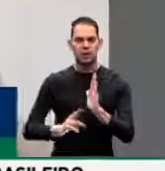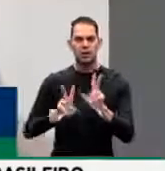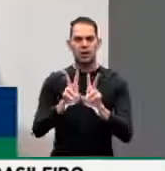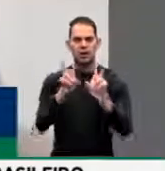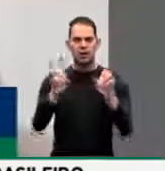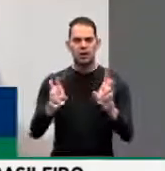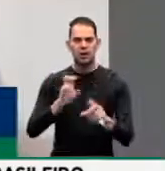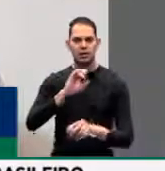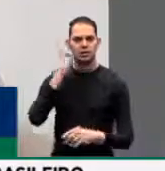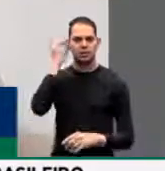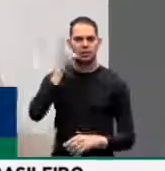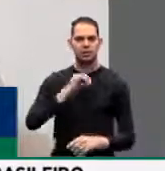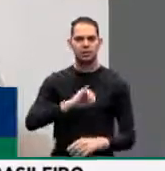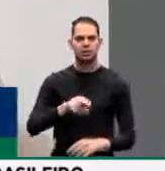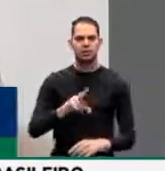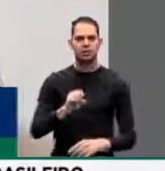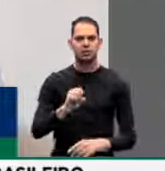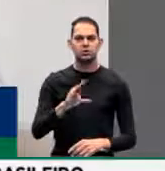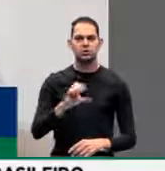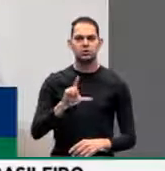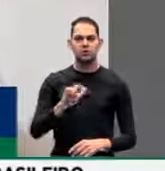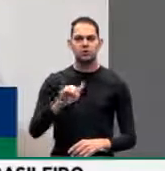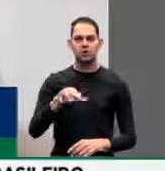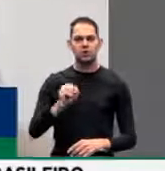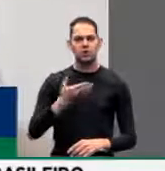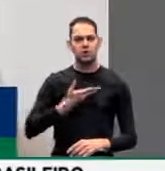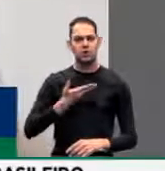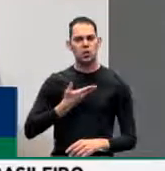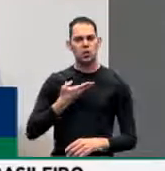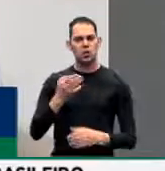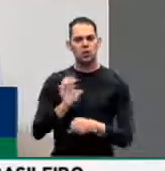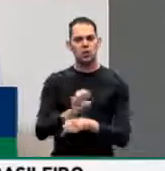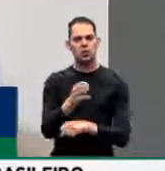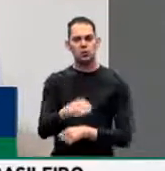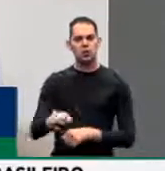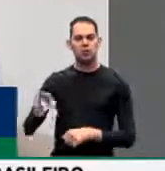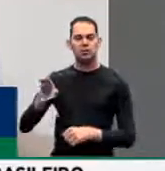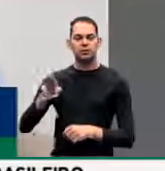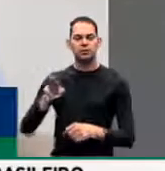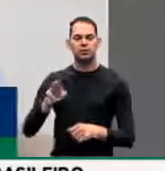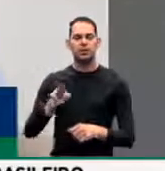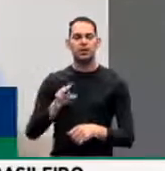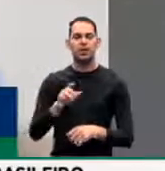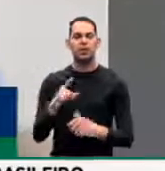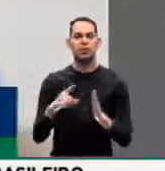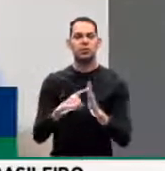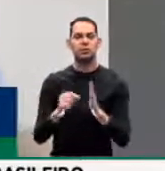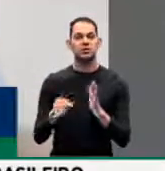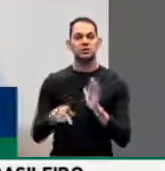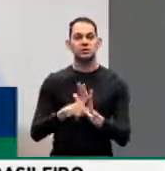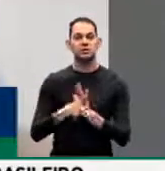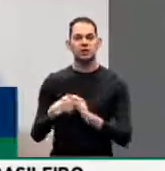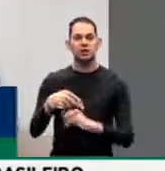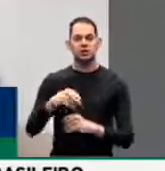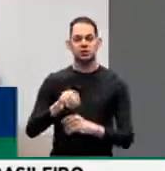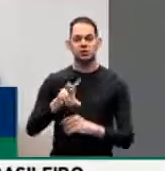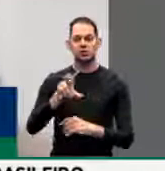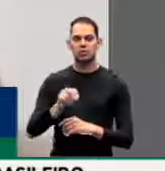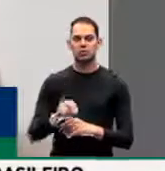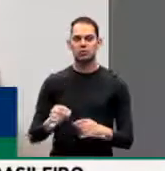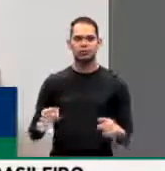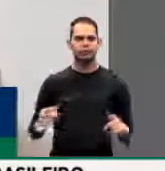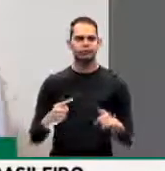deputado Juscelino, que é nosso colega do Maranhão. E esse destaque do novo não faz o menor